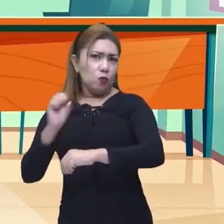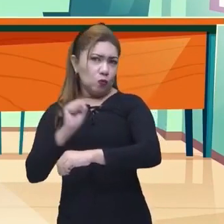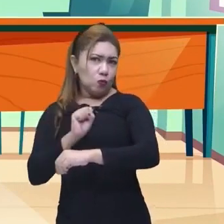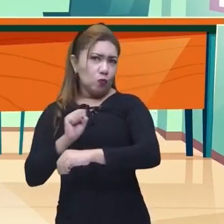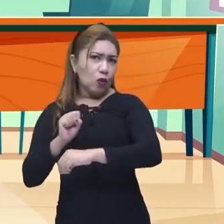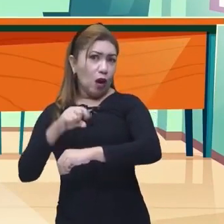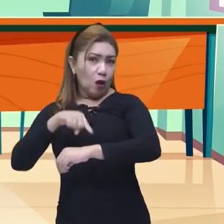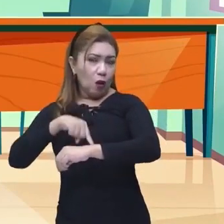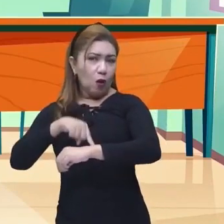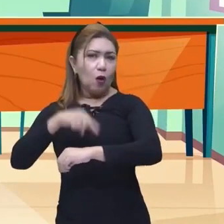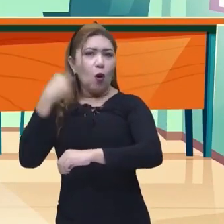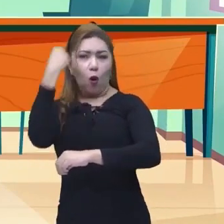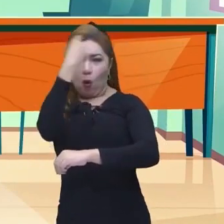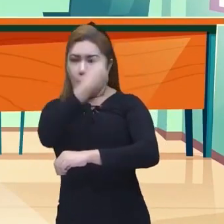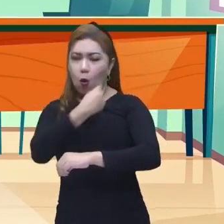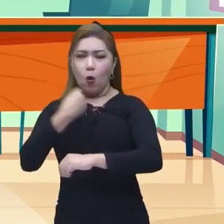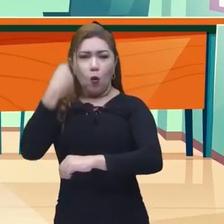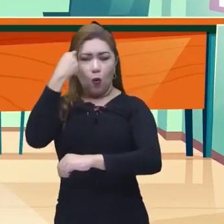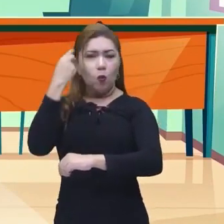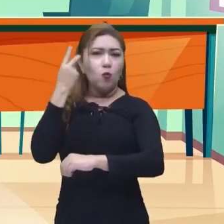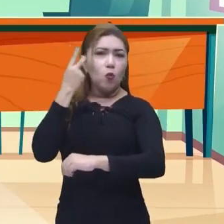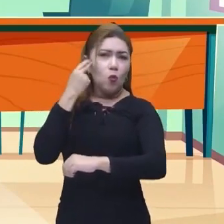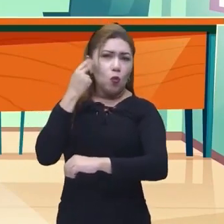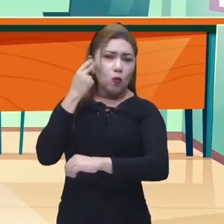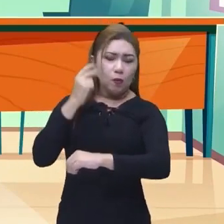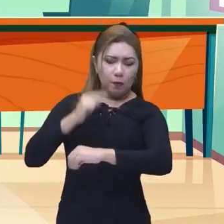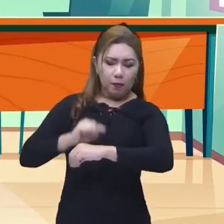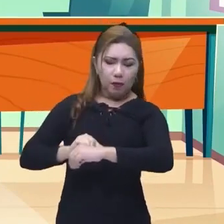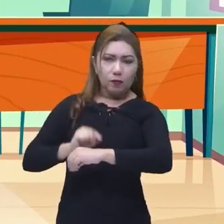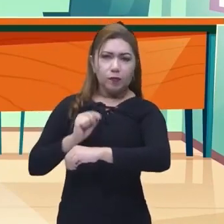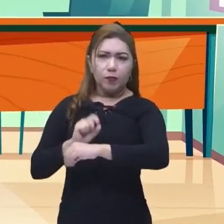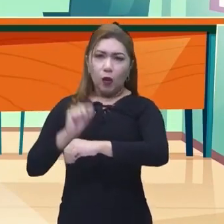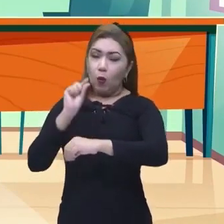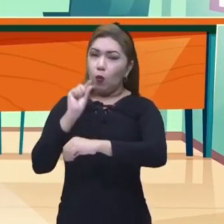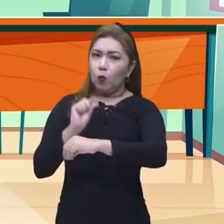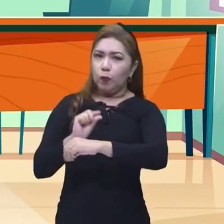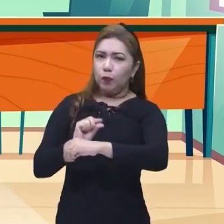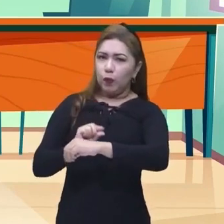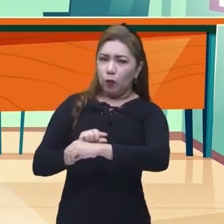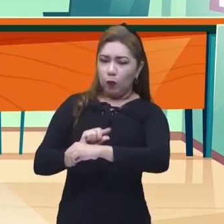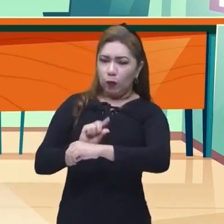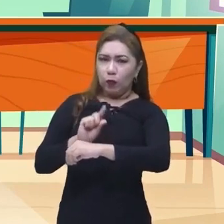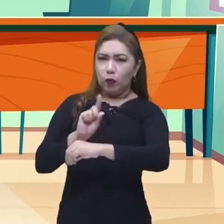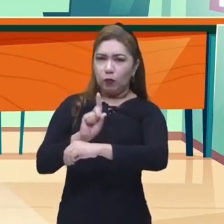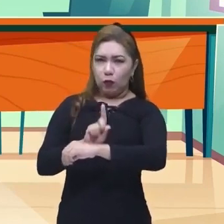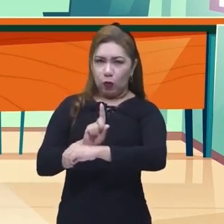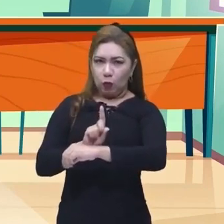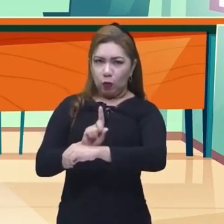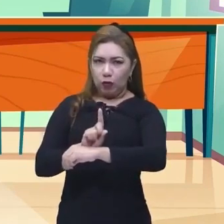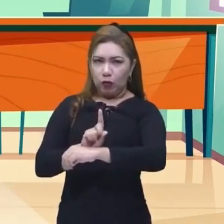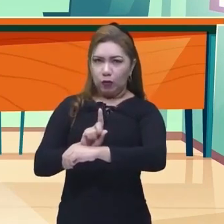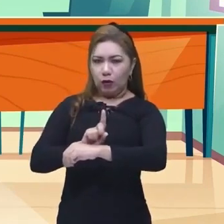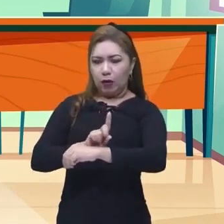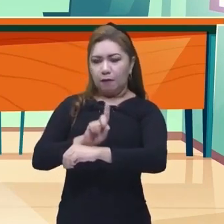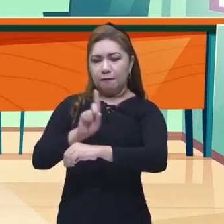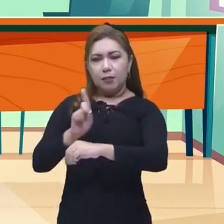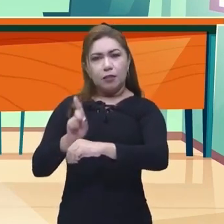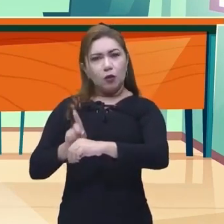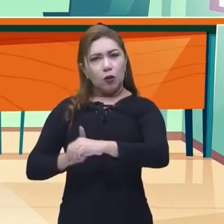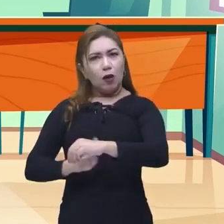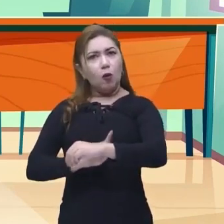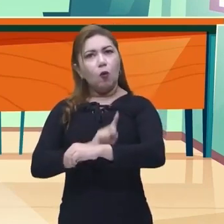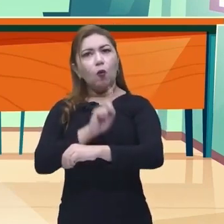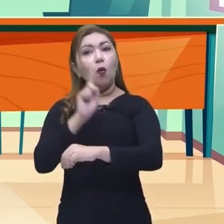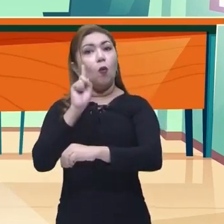volta completa no relógio, você vai ter passado 1 hora. E aí nós vamos ter o deslocamento do ponteiro pequeno, tá certo? Então vamos dar uma olhada como